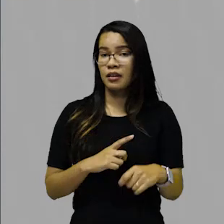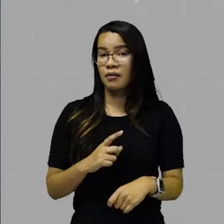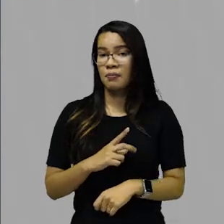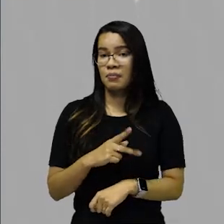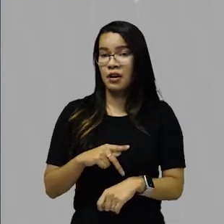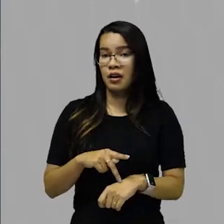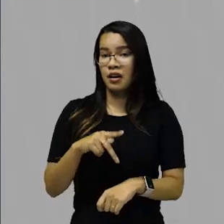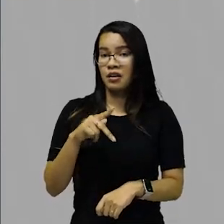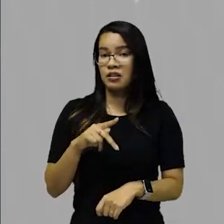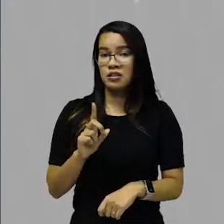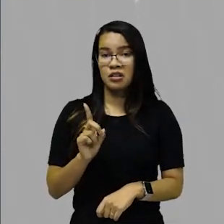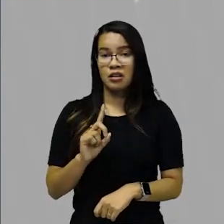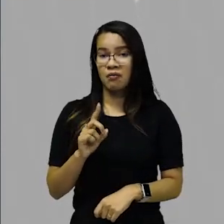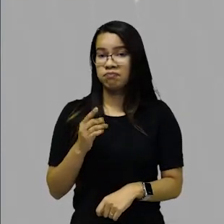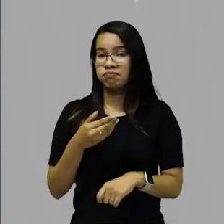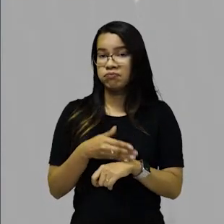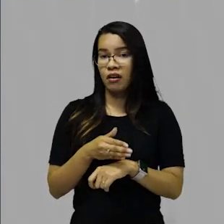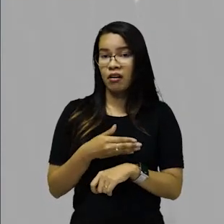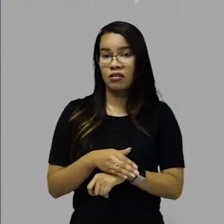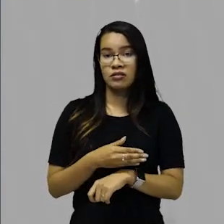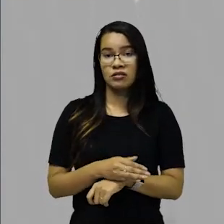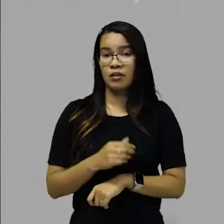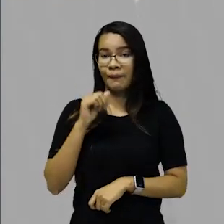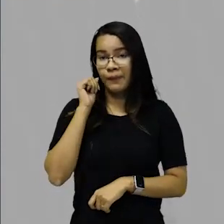Se luta desde a Revolução Francesa.